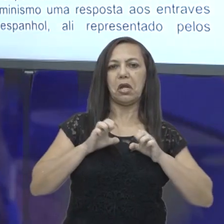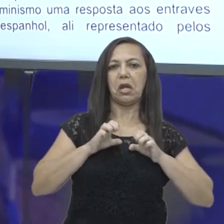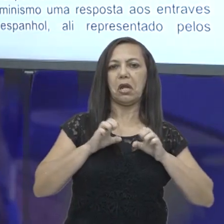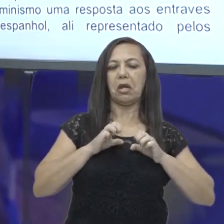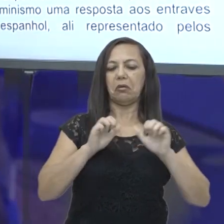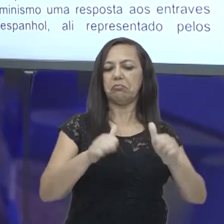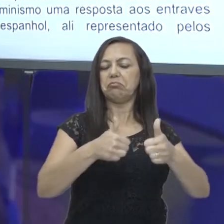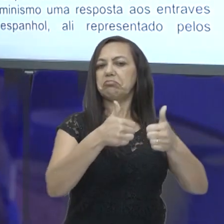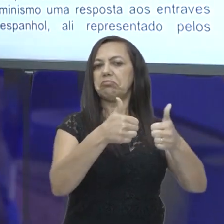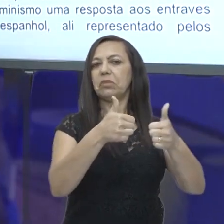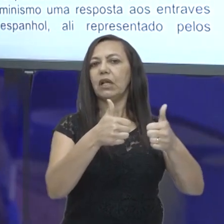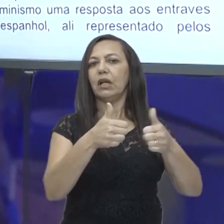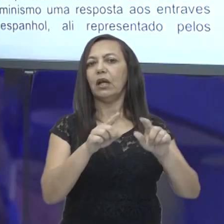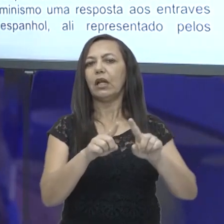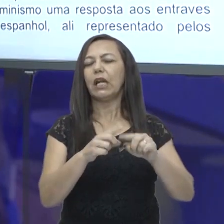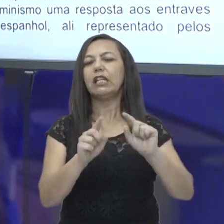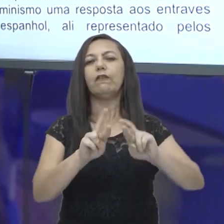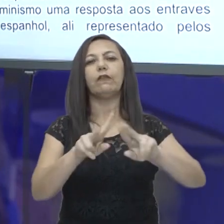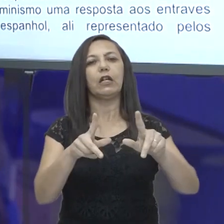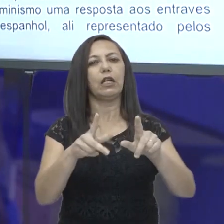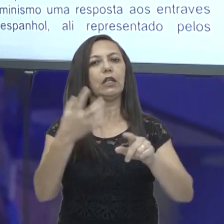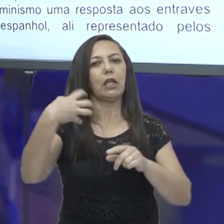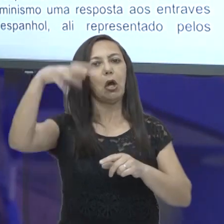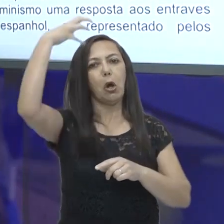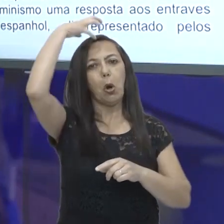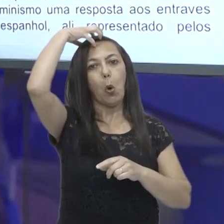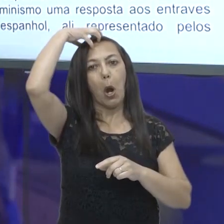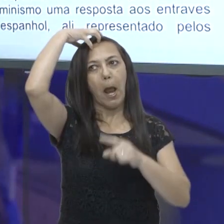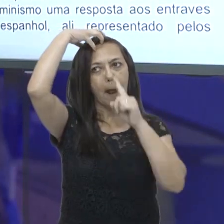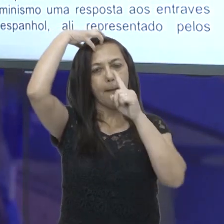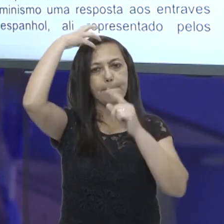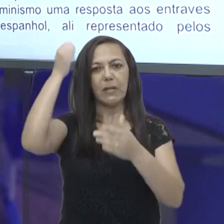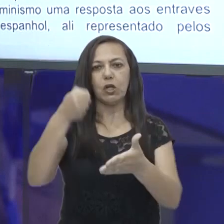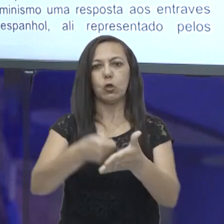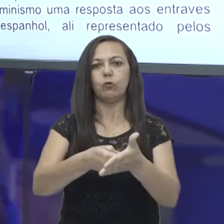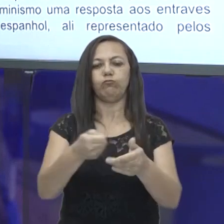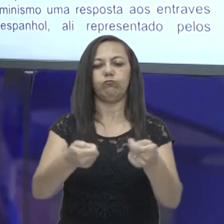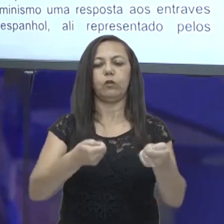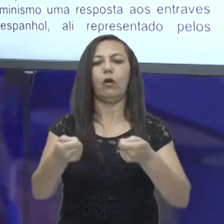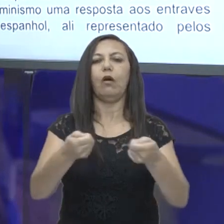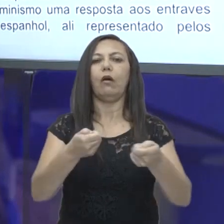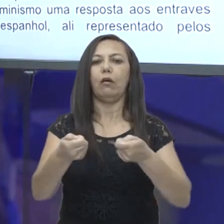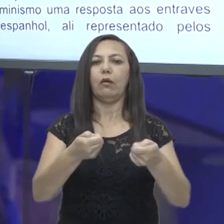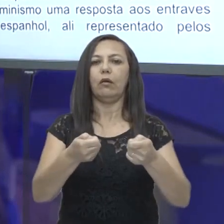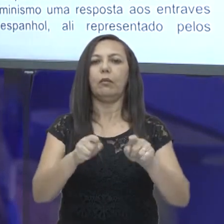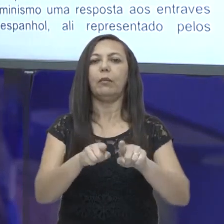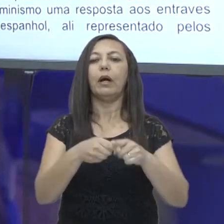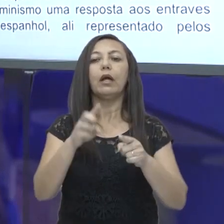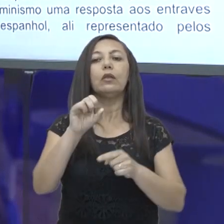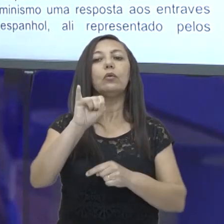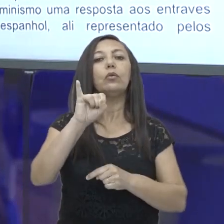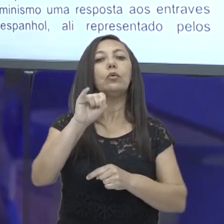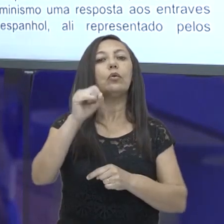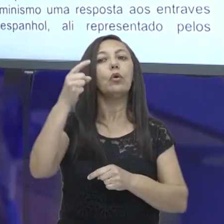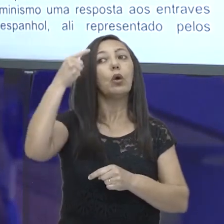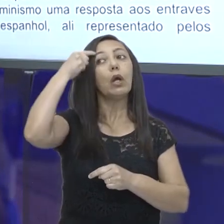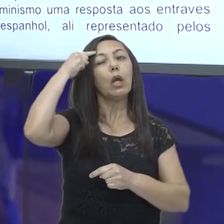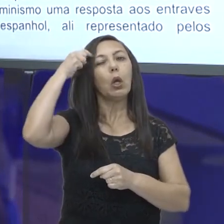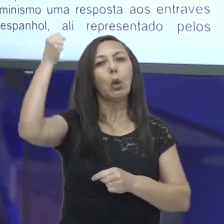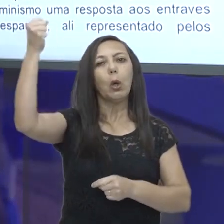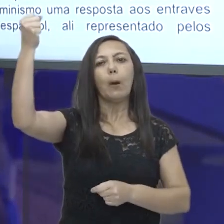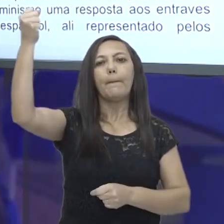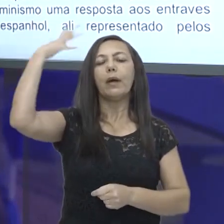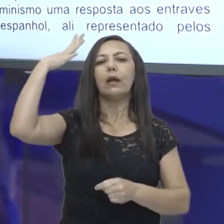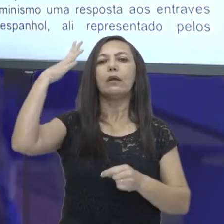justamente o oposto da monarquia. A monarquia que mandava era o rei. Já o iluminismo vai dizer defender